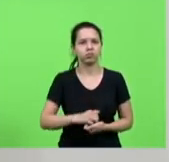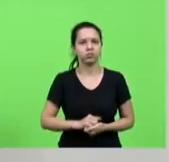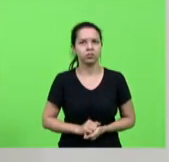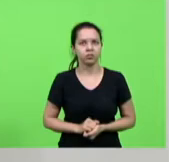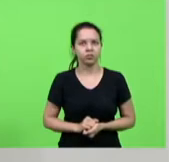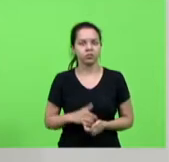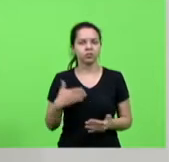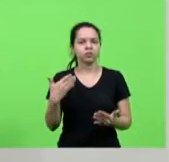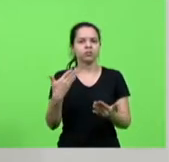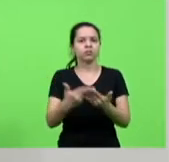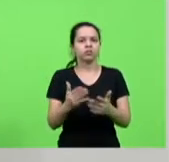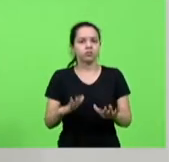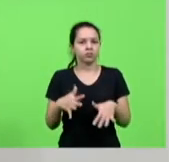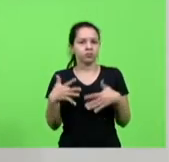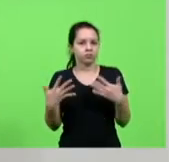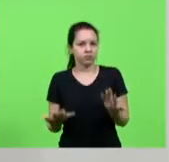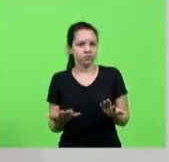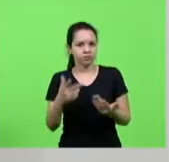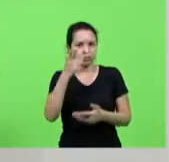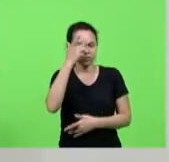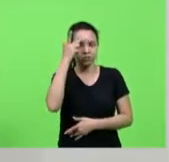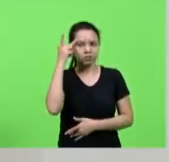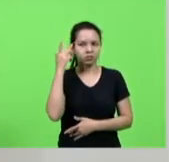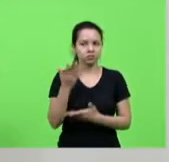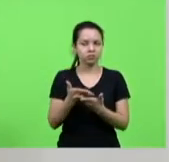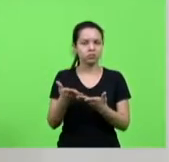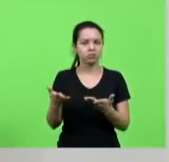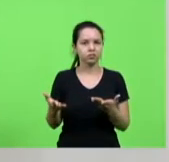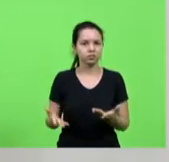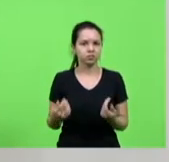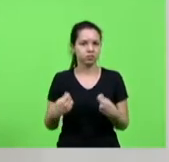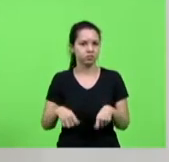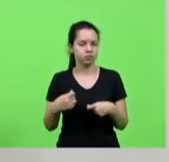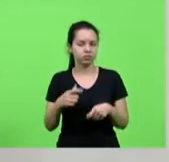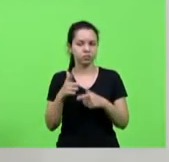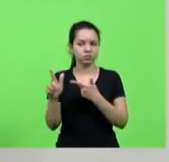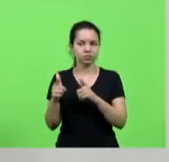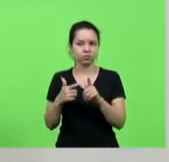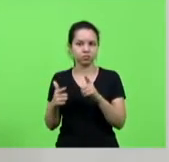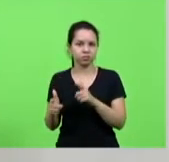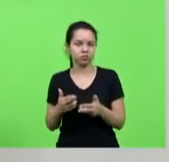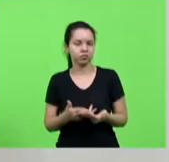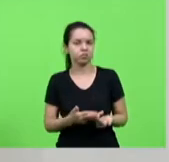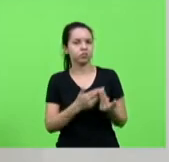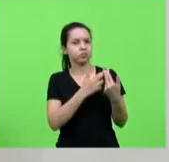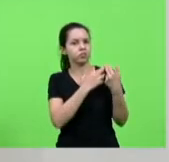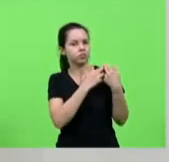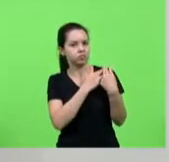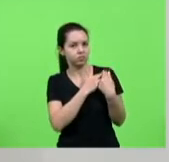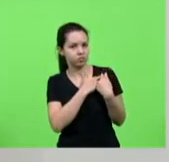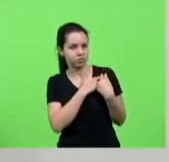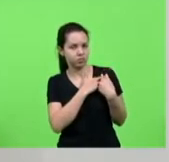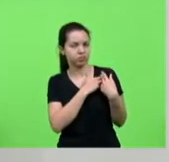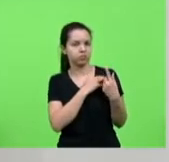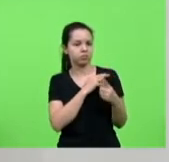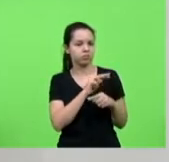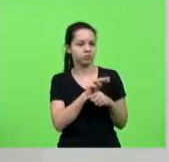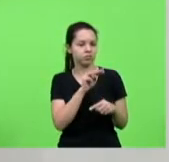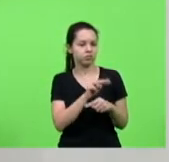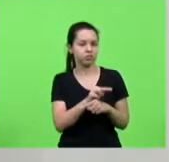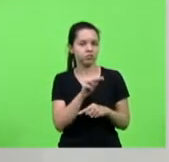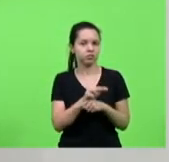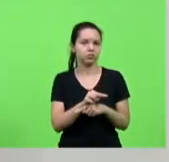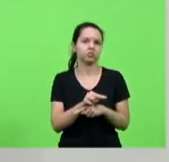quando as pessoas vão delegar a terceiros a responsabilidade de vigiar os seus próprios